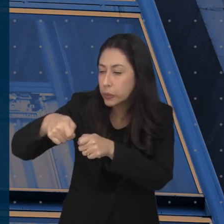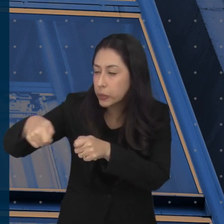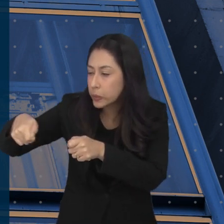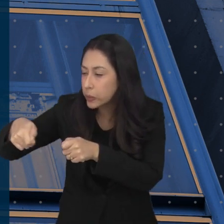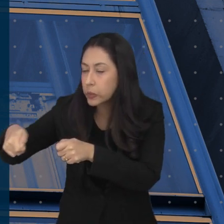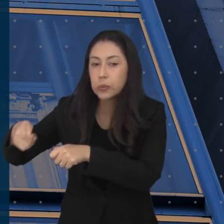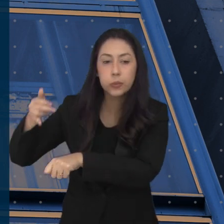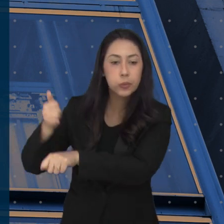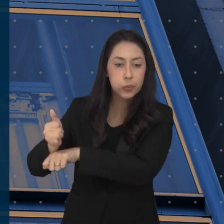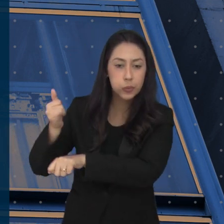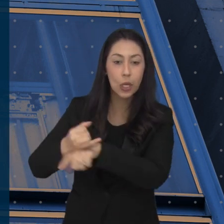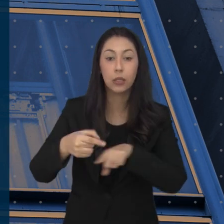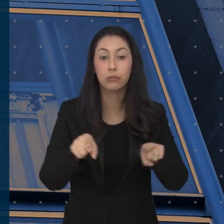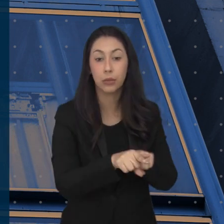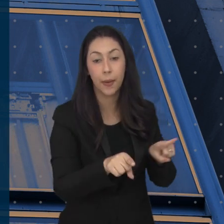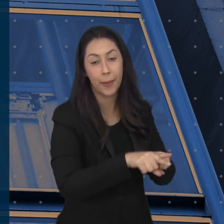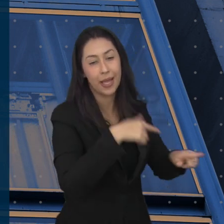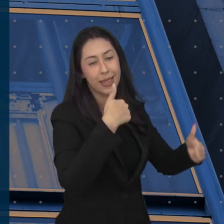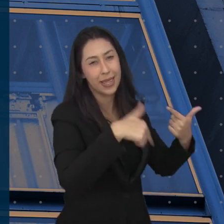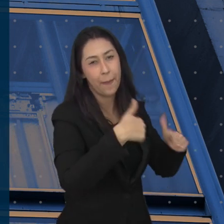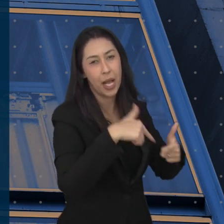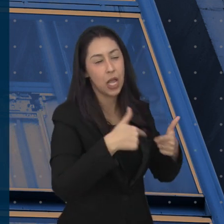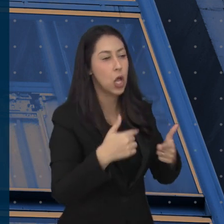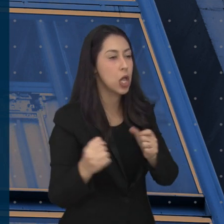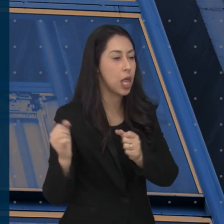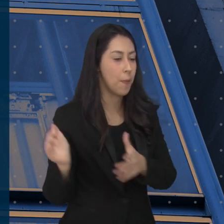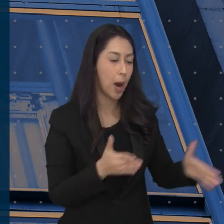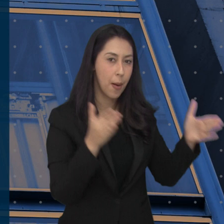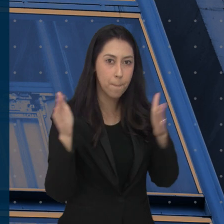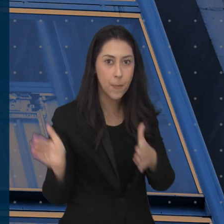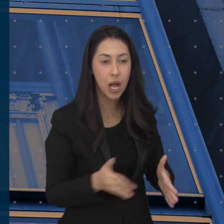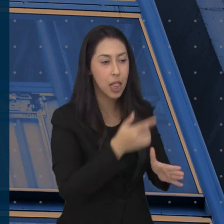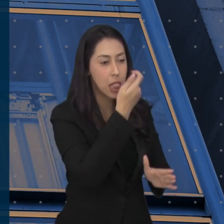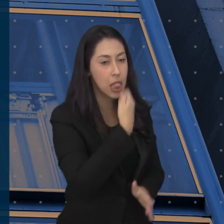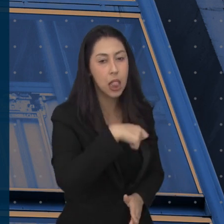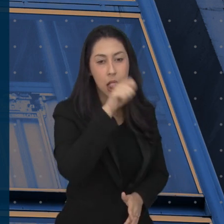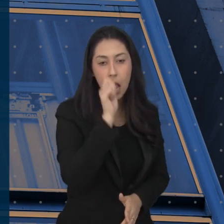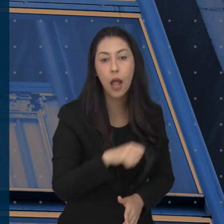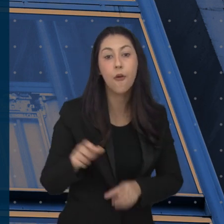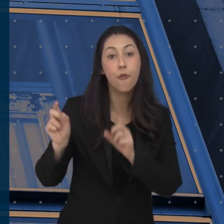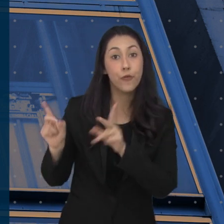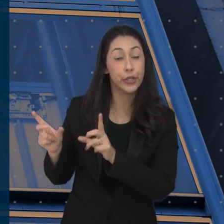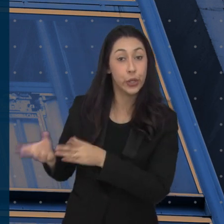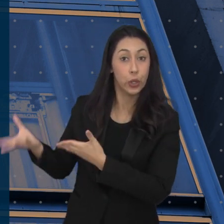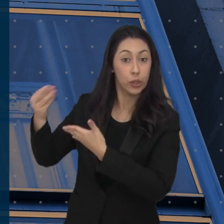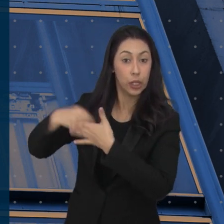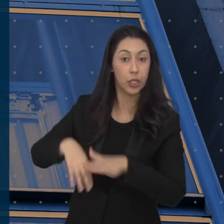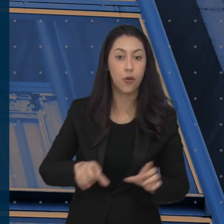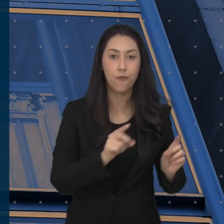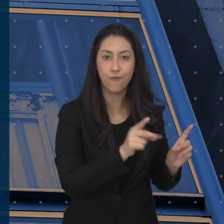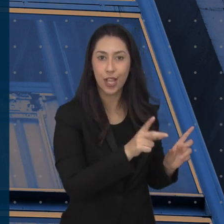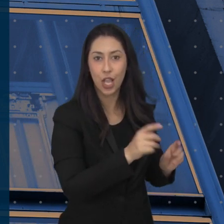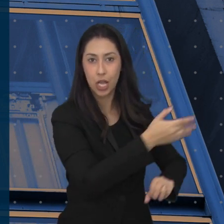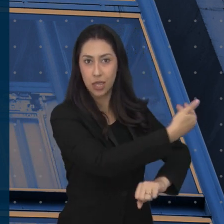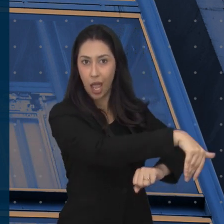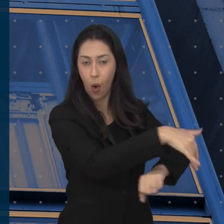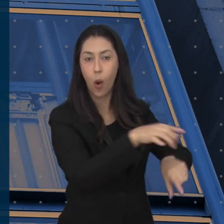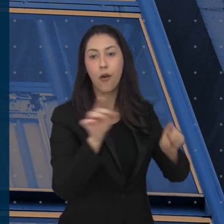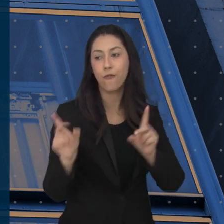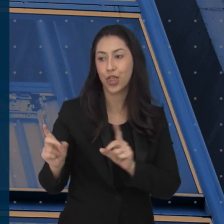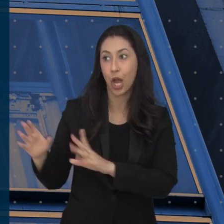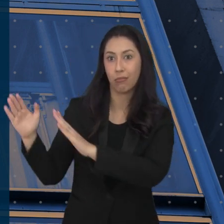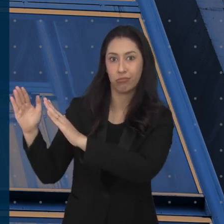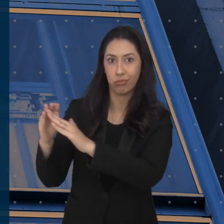manutenção elétrica, trabalhador de fabricação de sorvetes, vendedor interno, vendedor porta a porta e vendedor